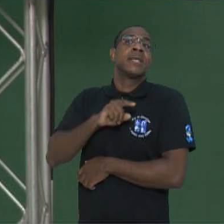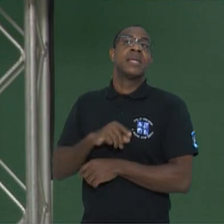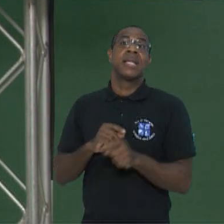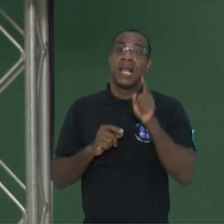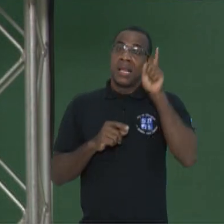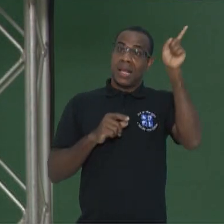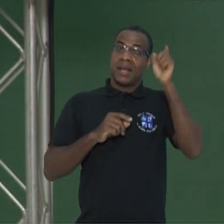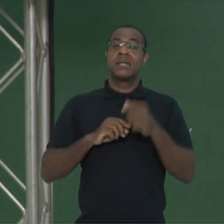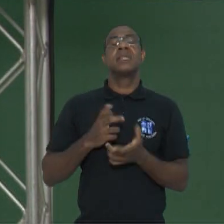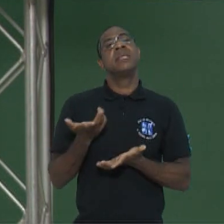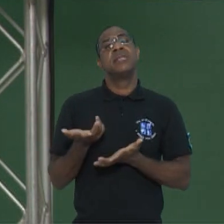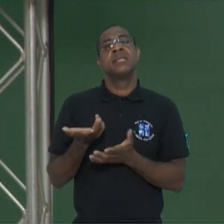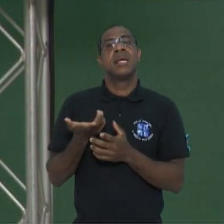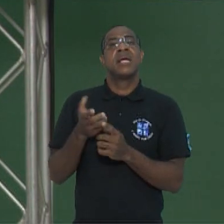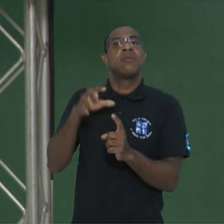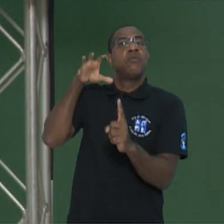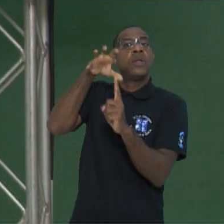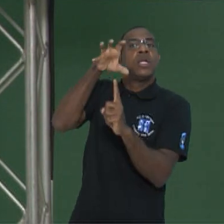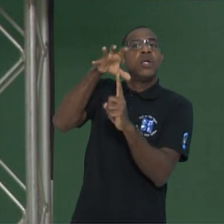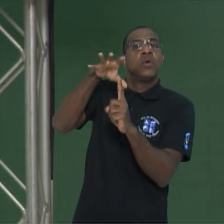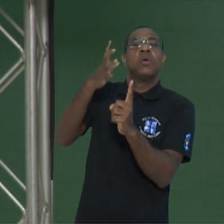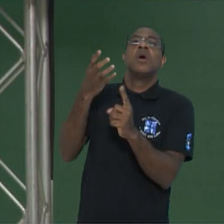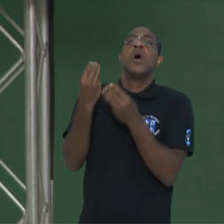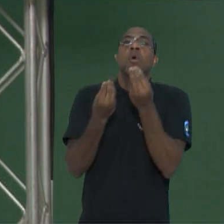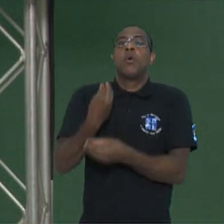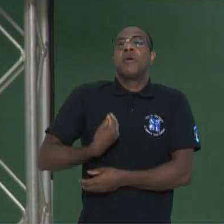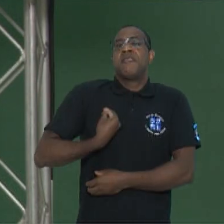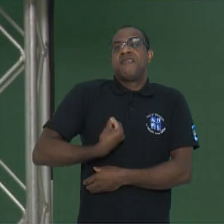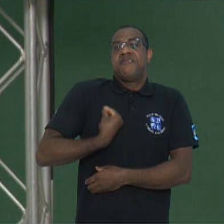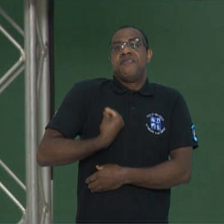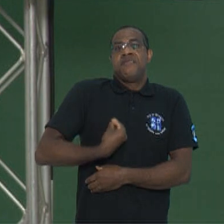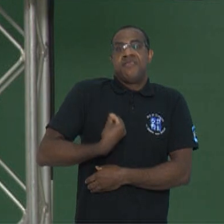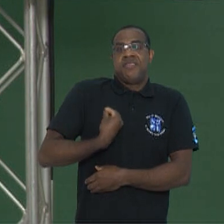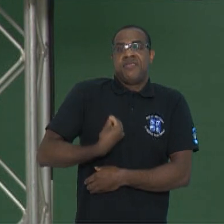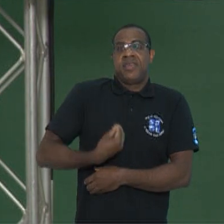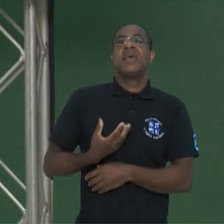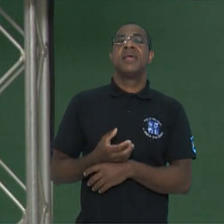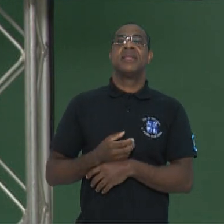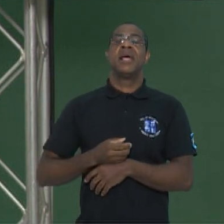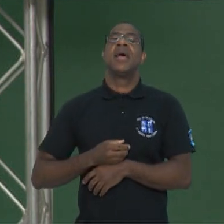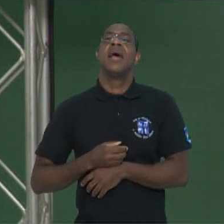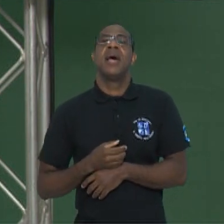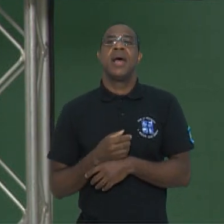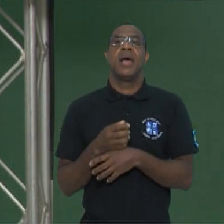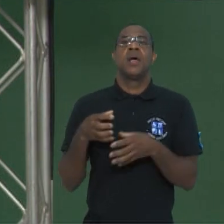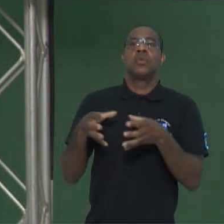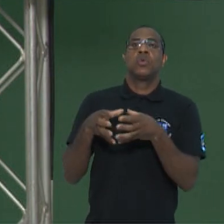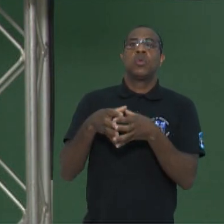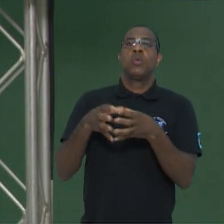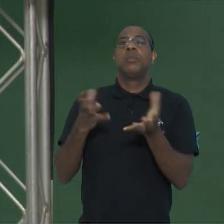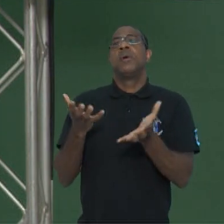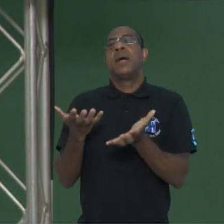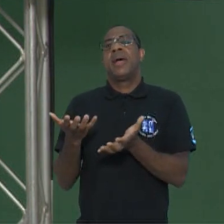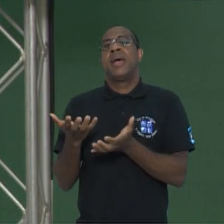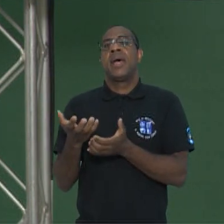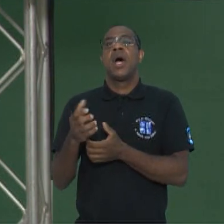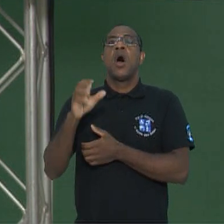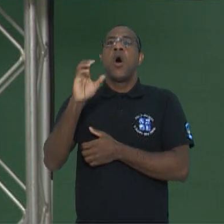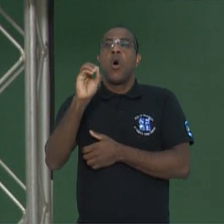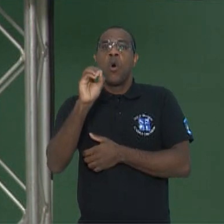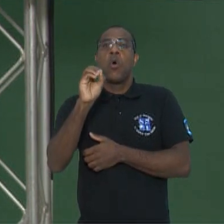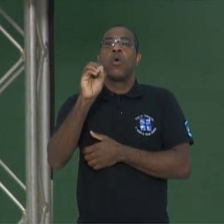de viver da cultura ocidental, que a gente chama. Quando você vai falar o Ocidente, o modo de viver